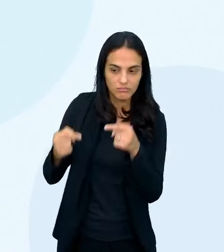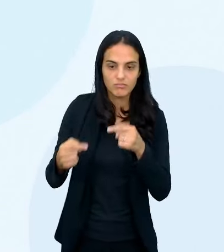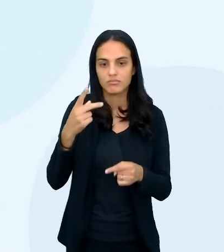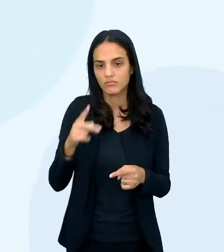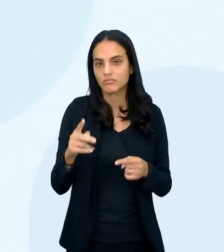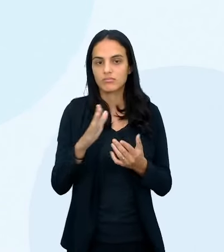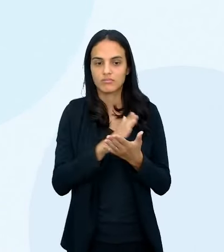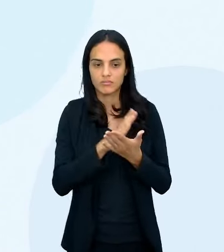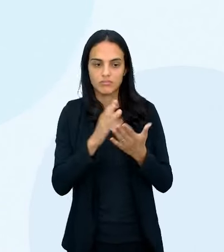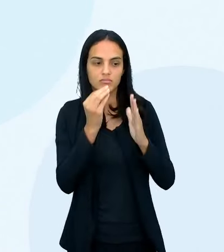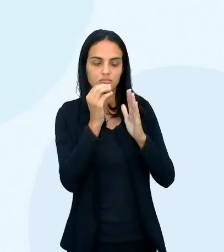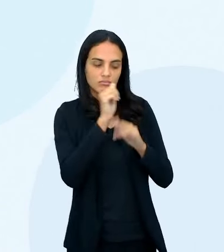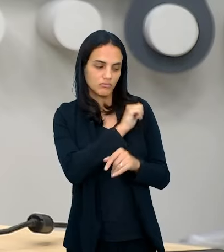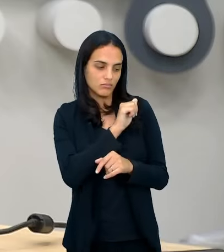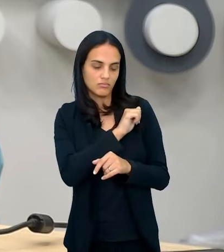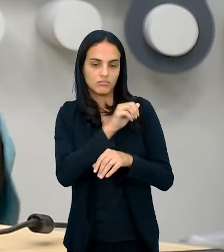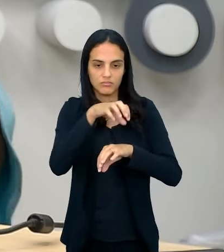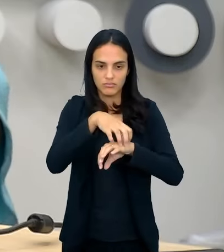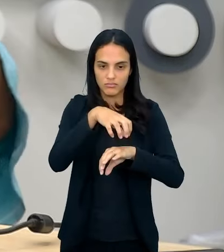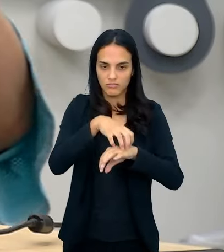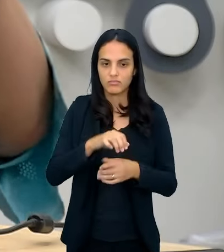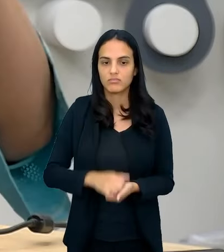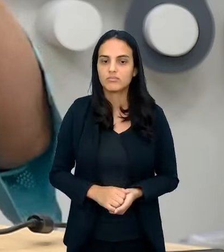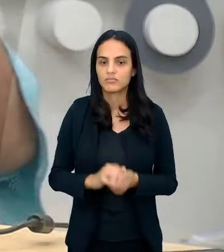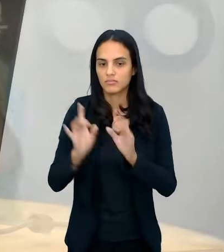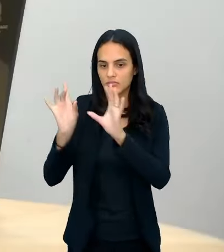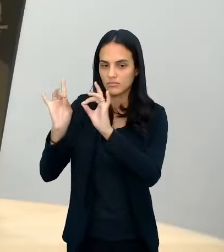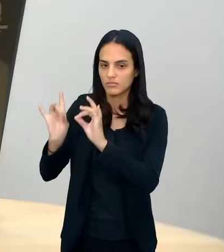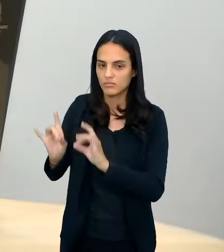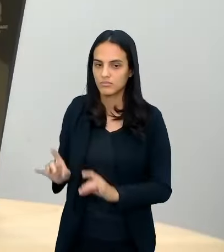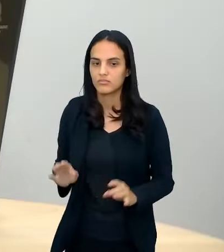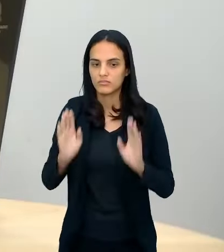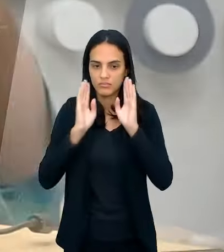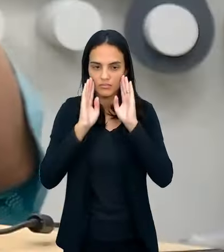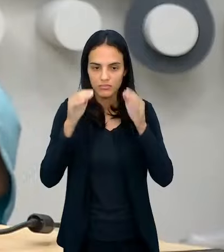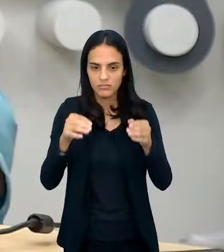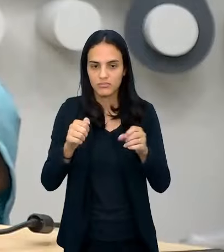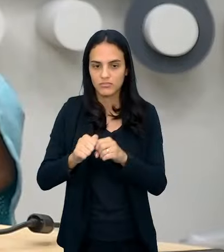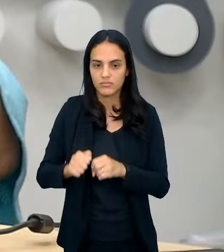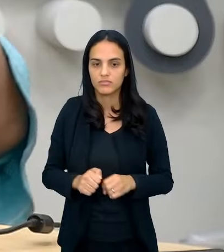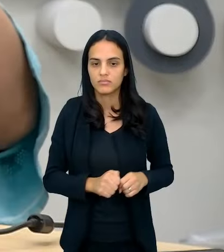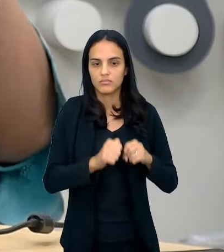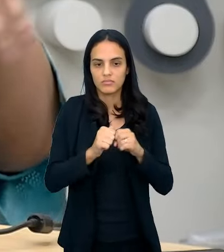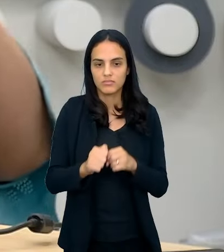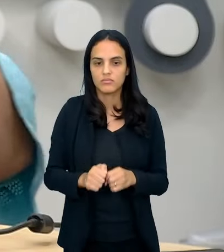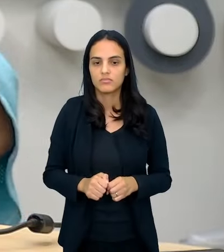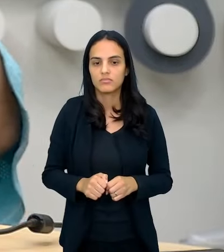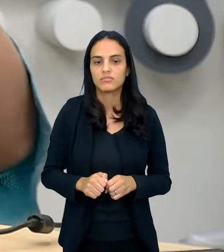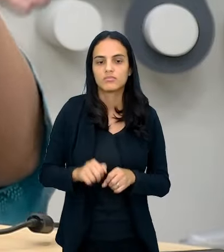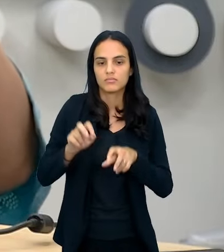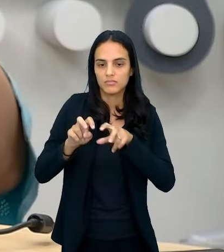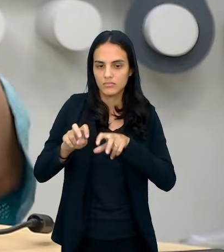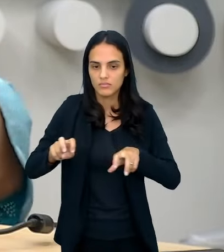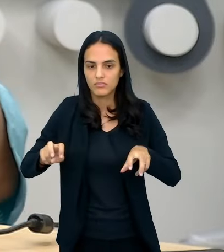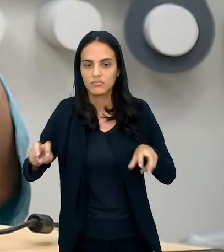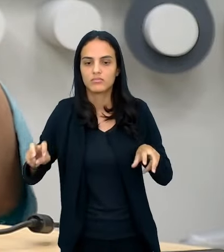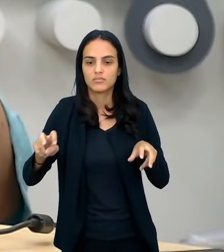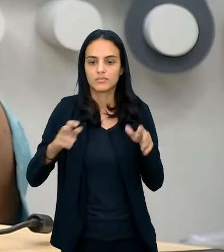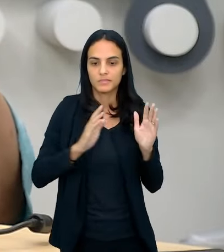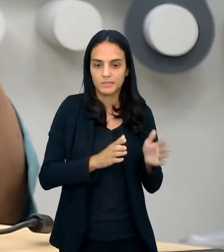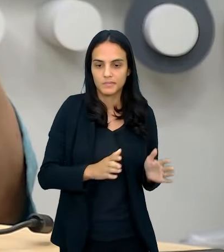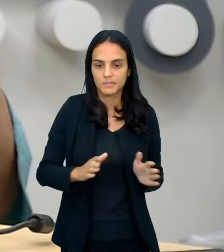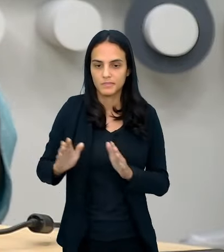alguns alunos no centro, né? E de preferência sala, né, feita... colocar as carteiras ou né, organização